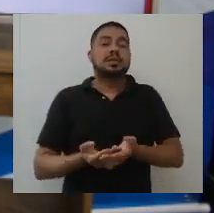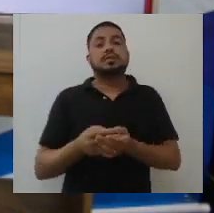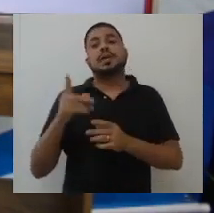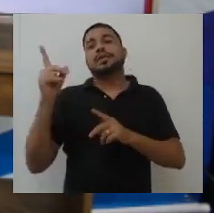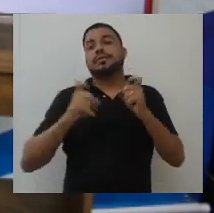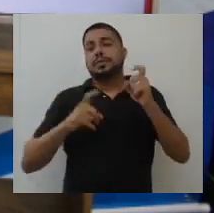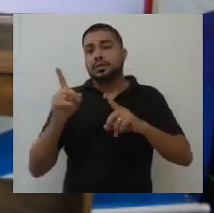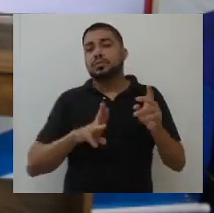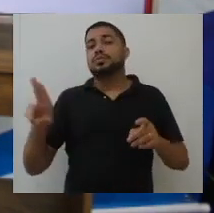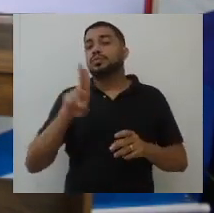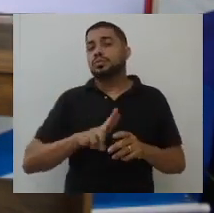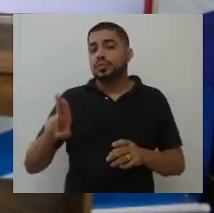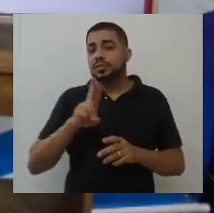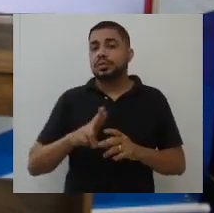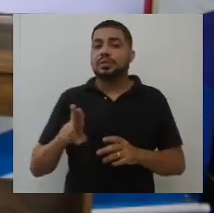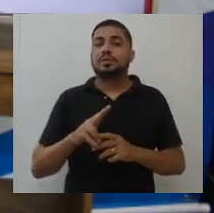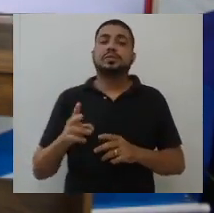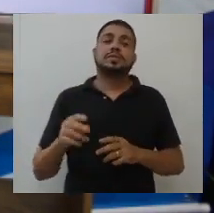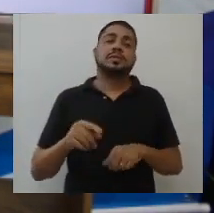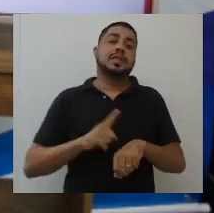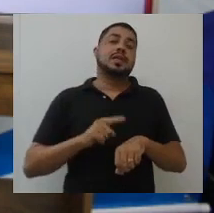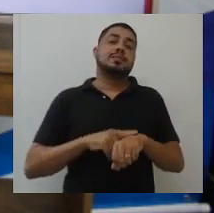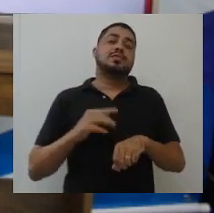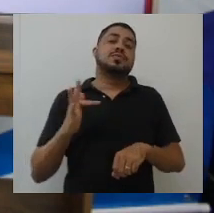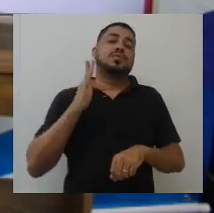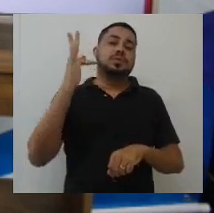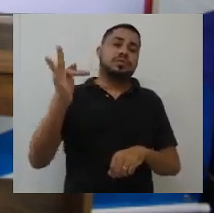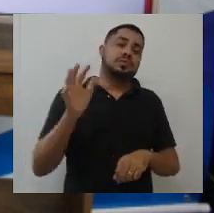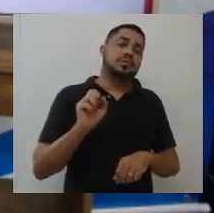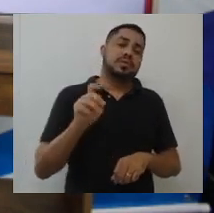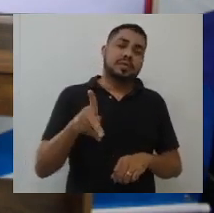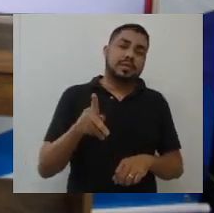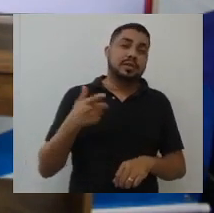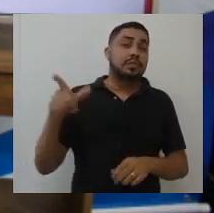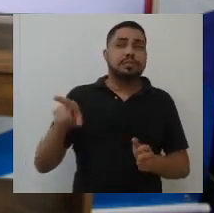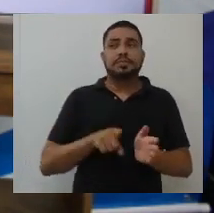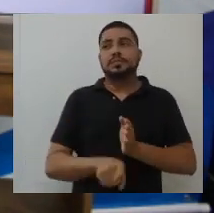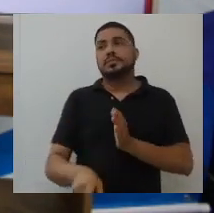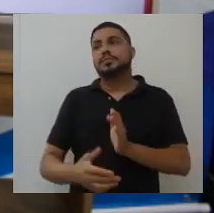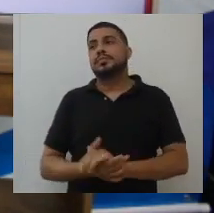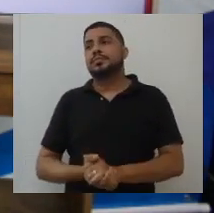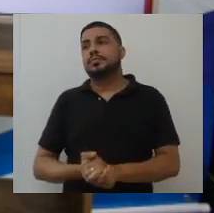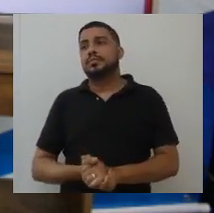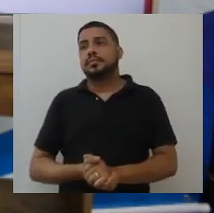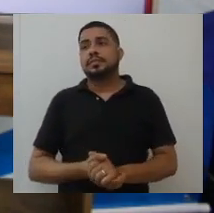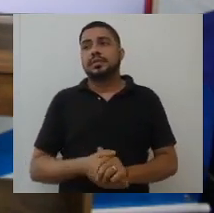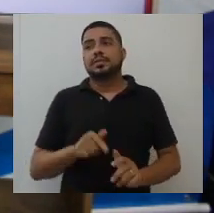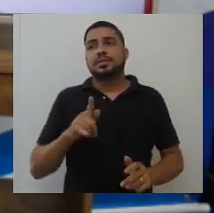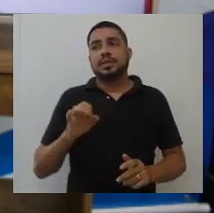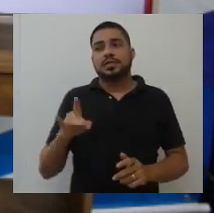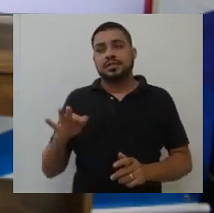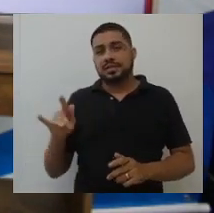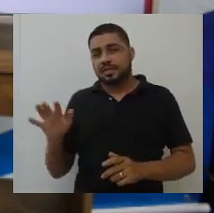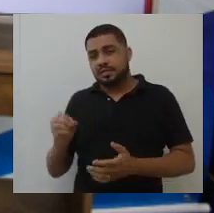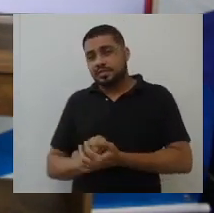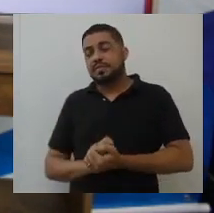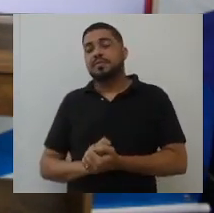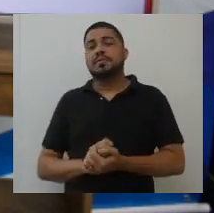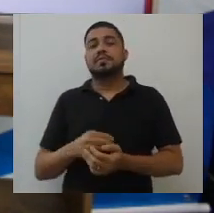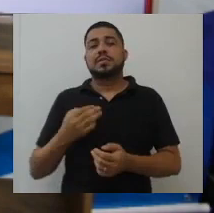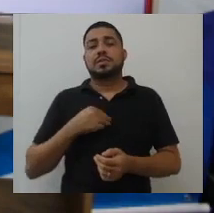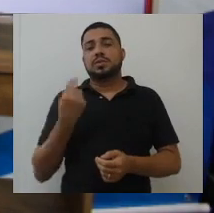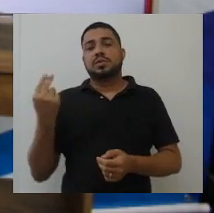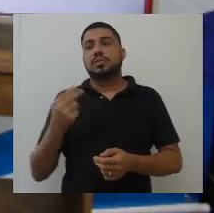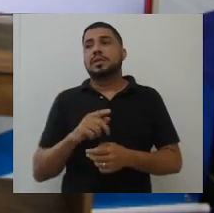expressões utilizadas para indicar tempo futuro. Ok? Próxima pergunta. Good afternoon, me chamo Gabriel